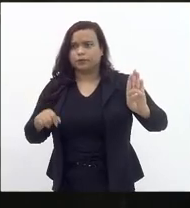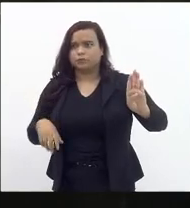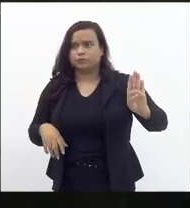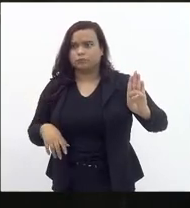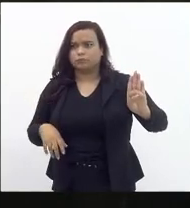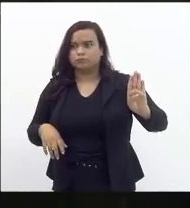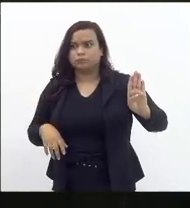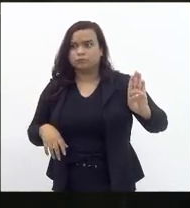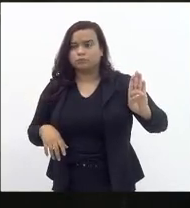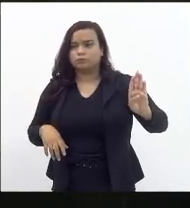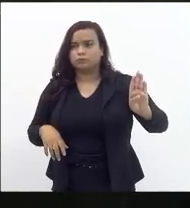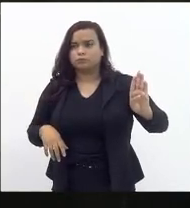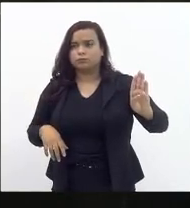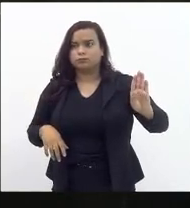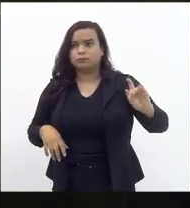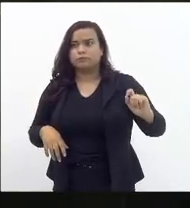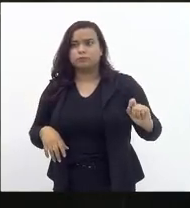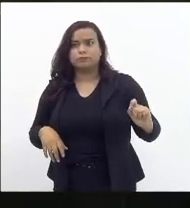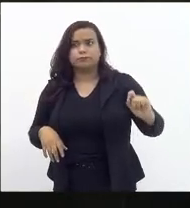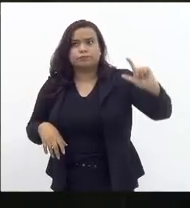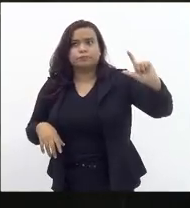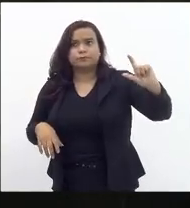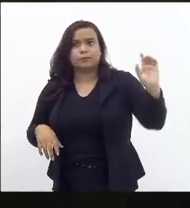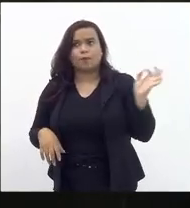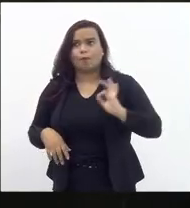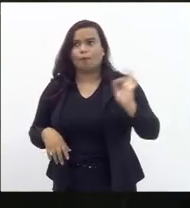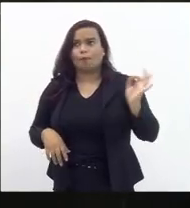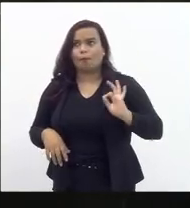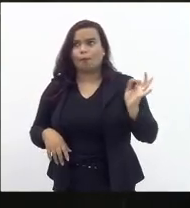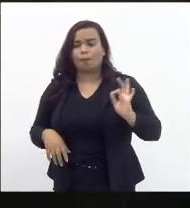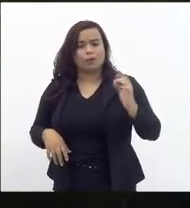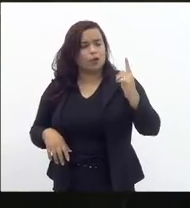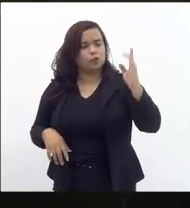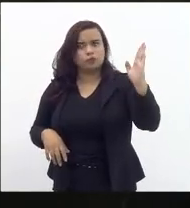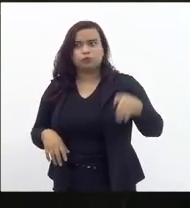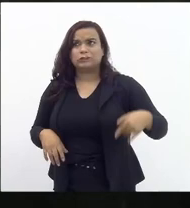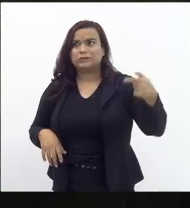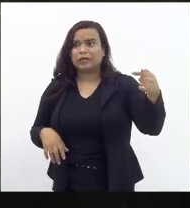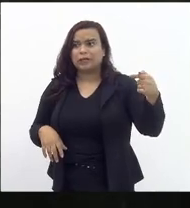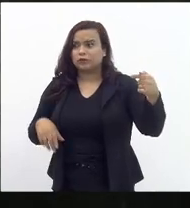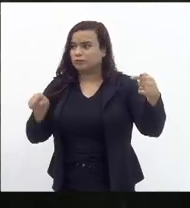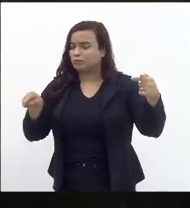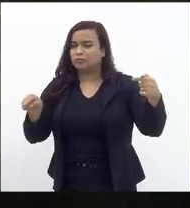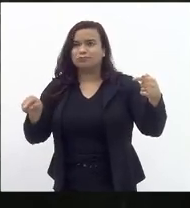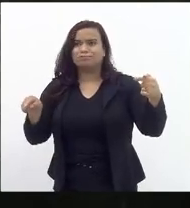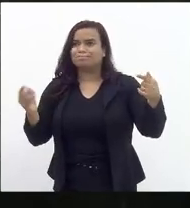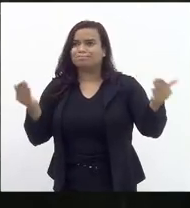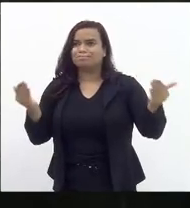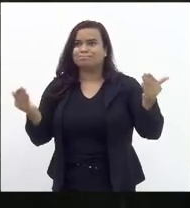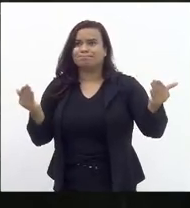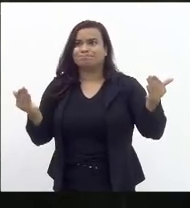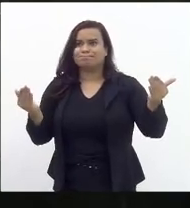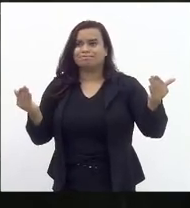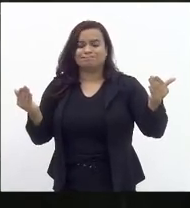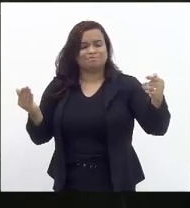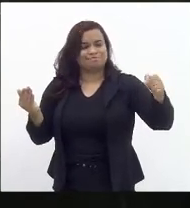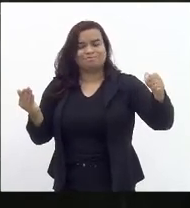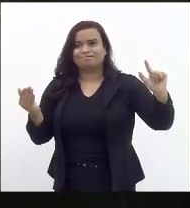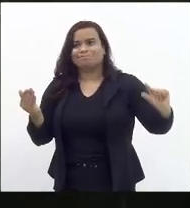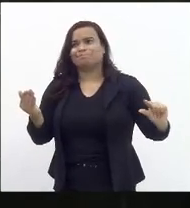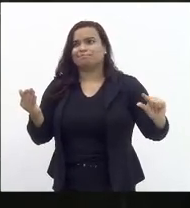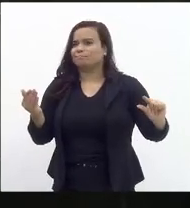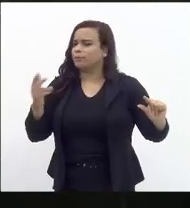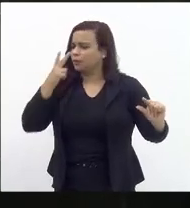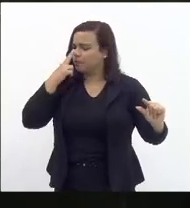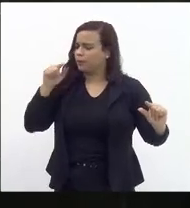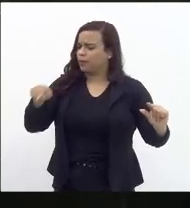não vai crescer nem um sétimo disso, seria algo exuberante.